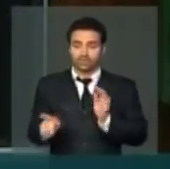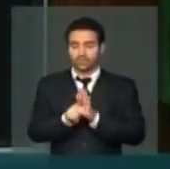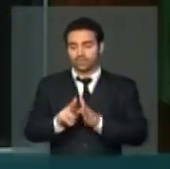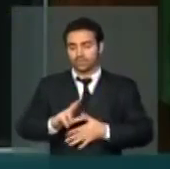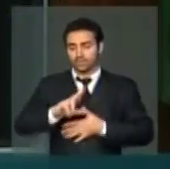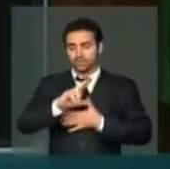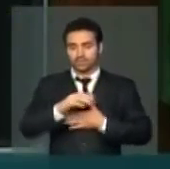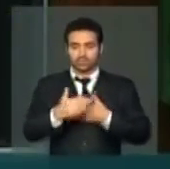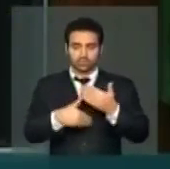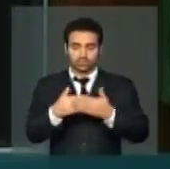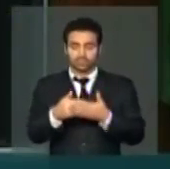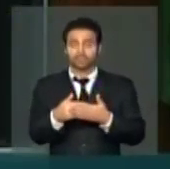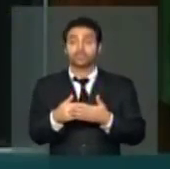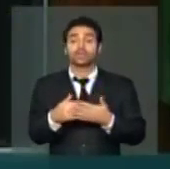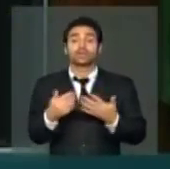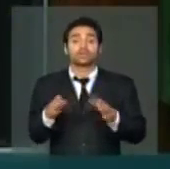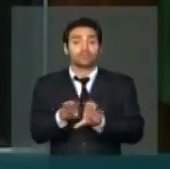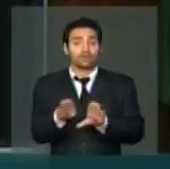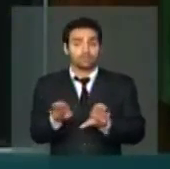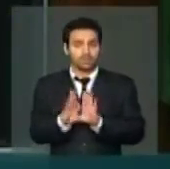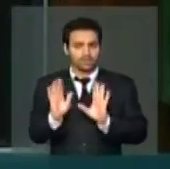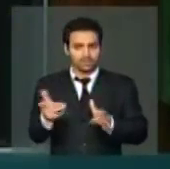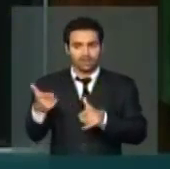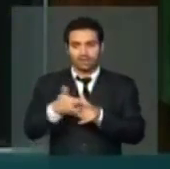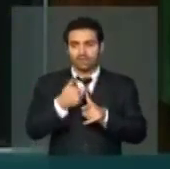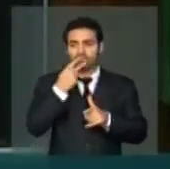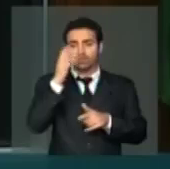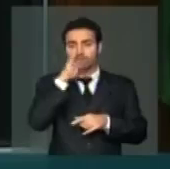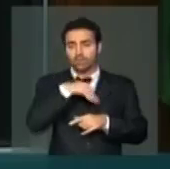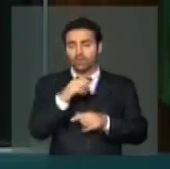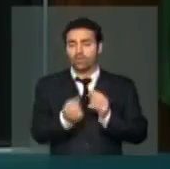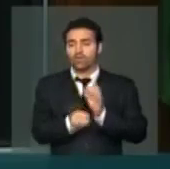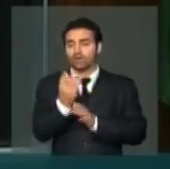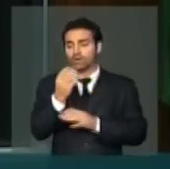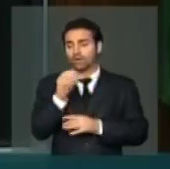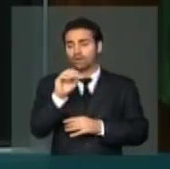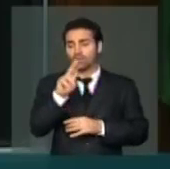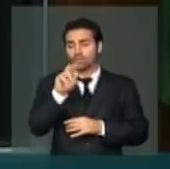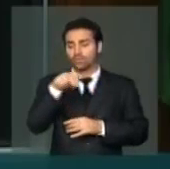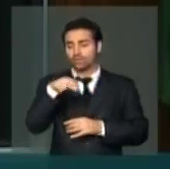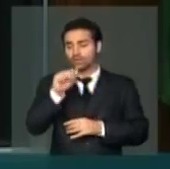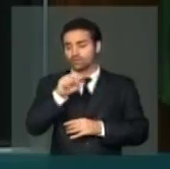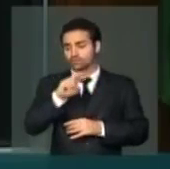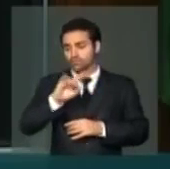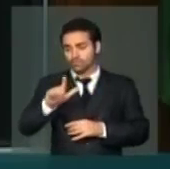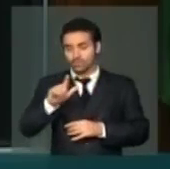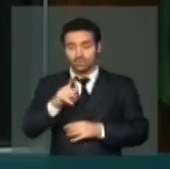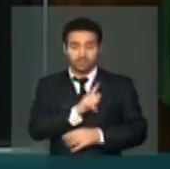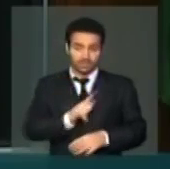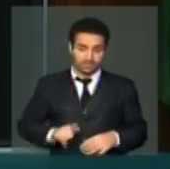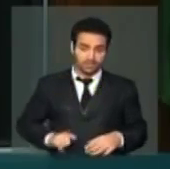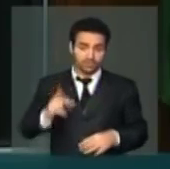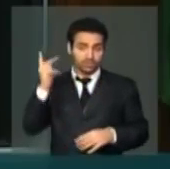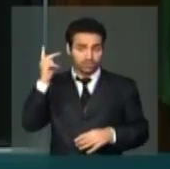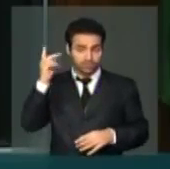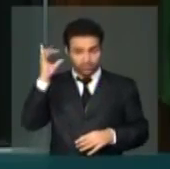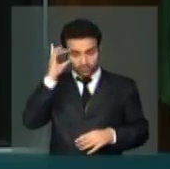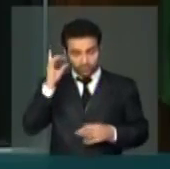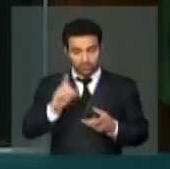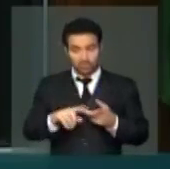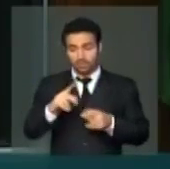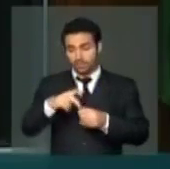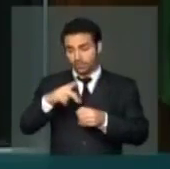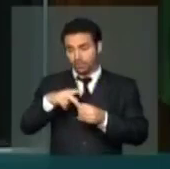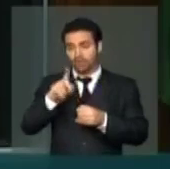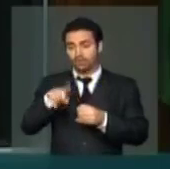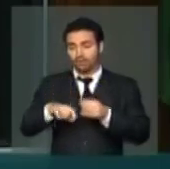Sul e abertamente criticaram a criação da Unasul. A própria presidenta Dilma e a Petrobras, empresa